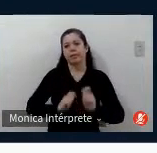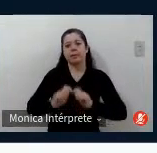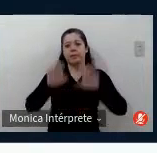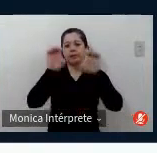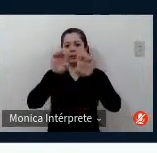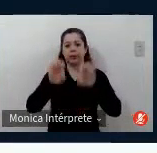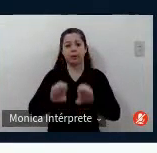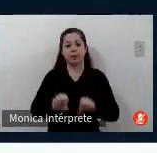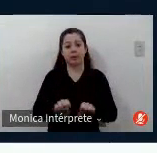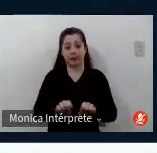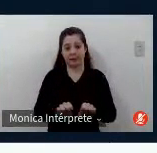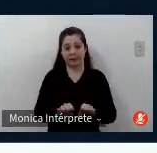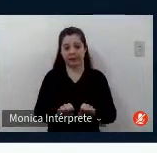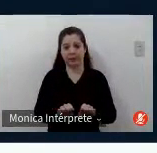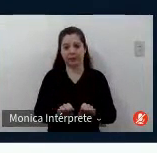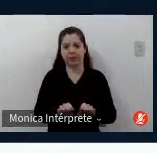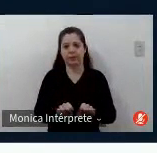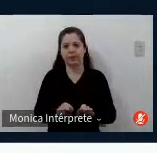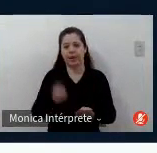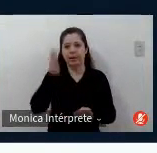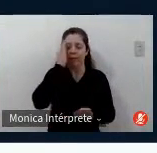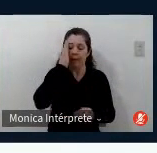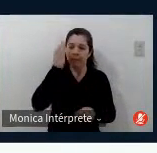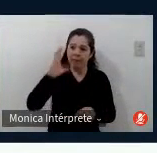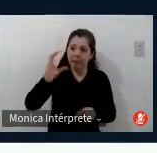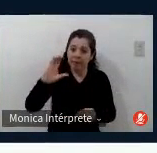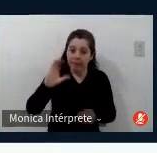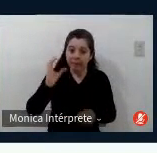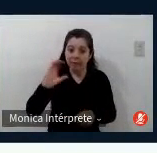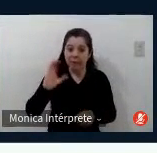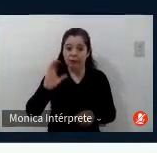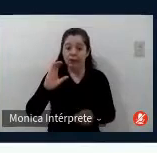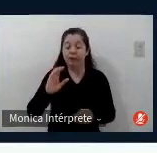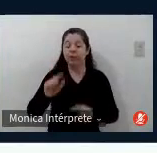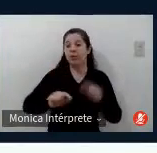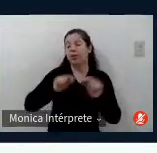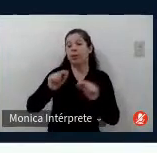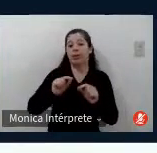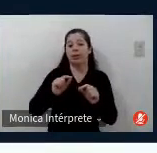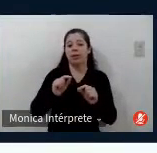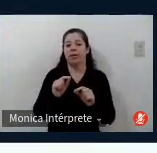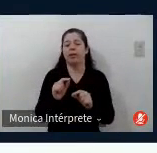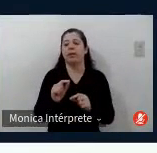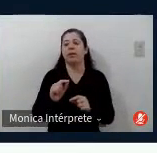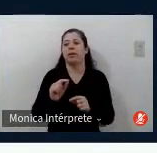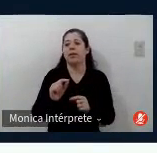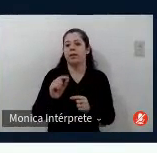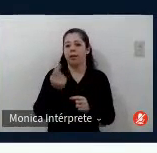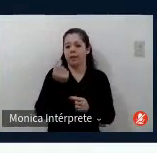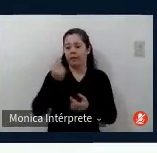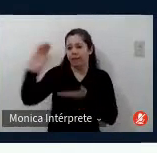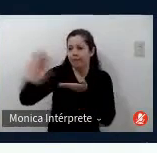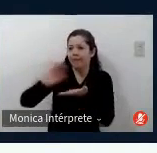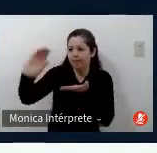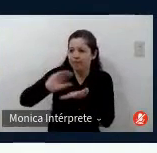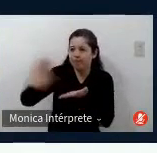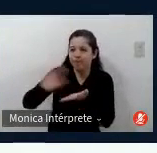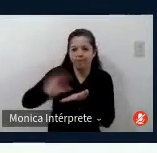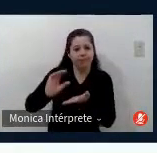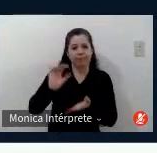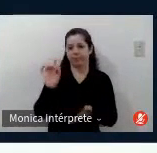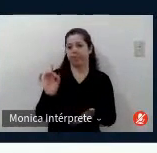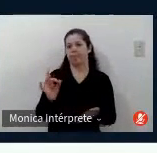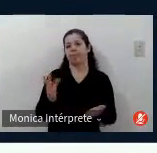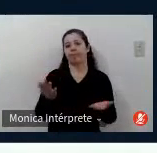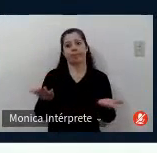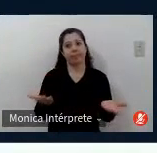desse saber científico, desses conhecimentos científicos acumulados, né, dentro dessa lógica, né.